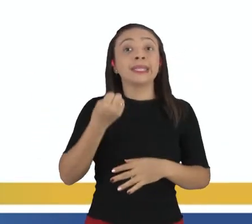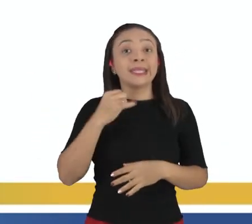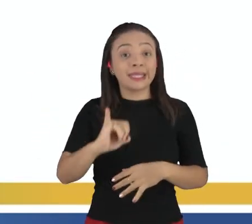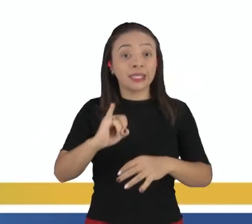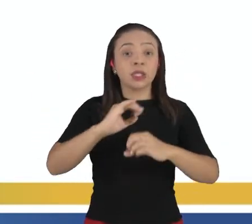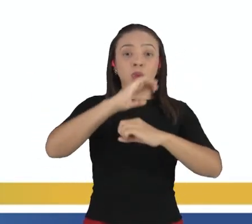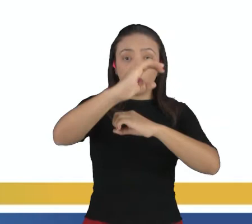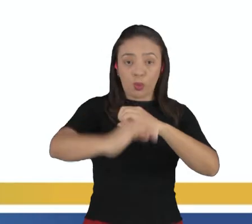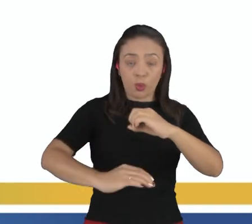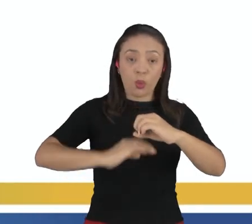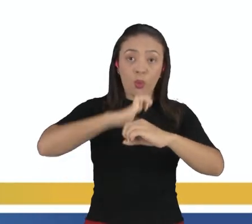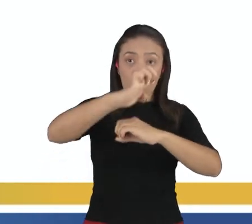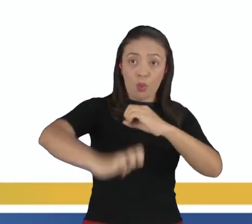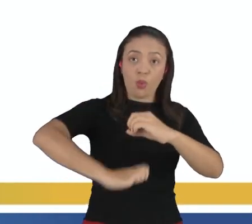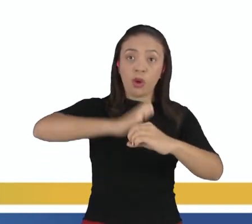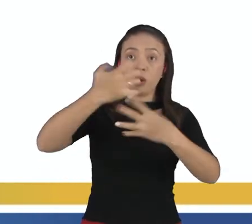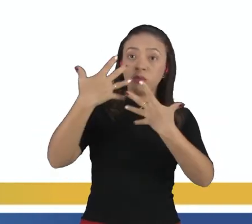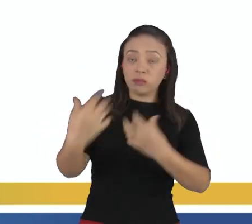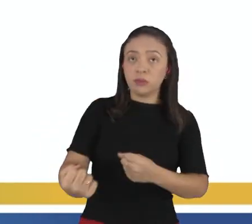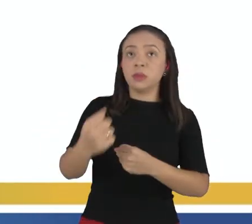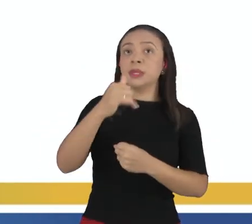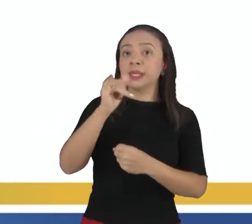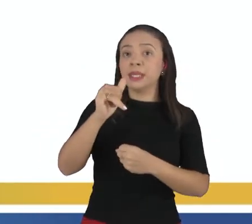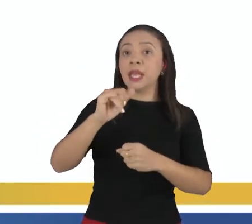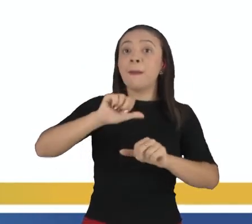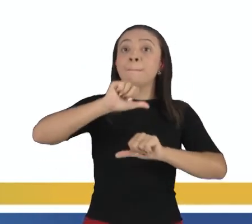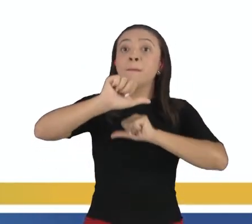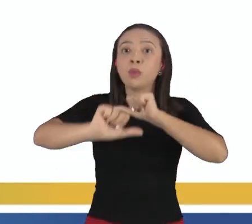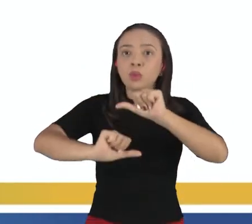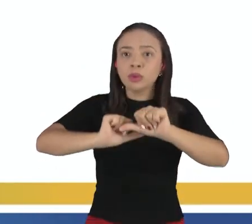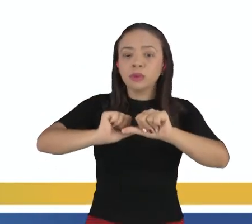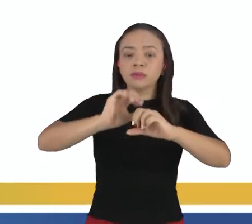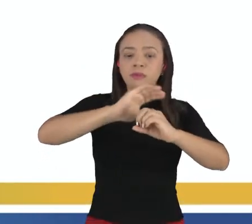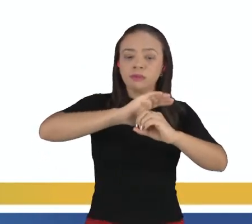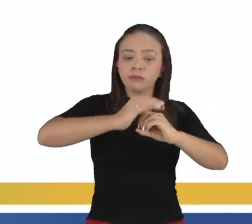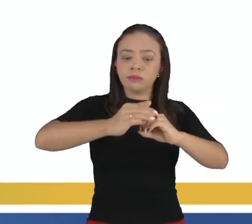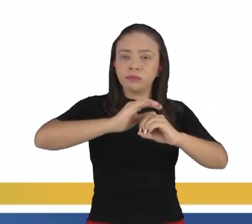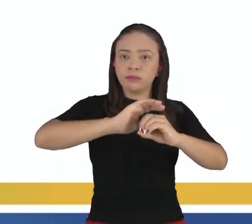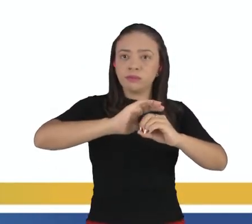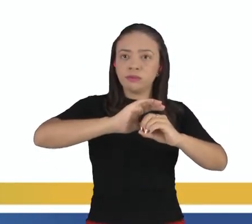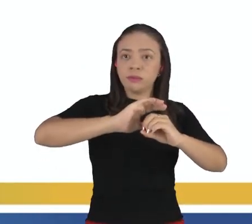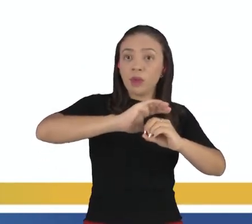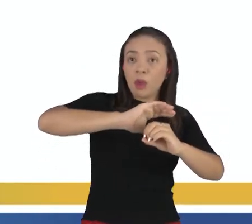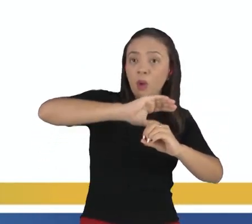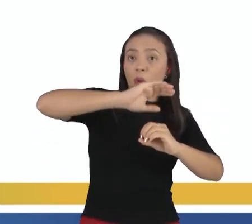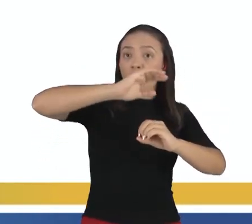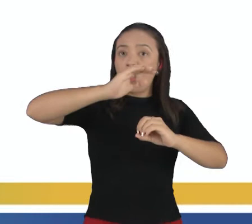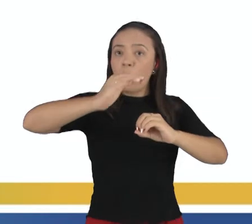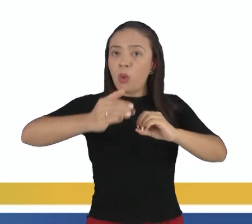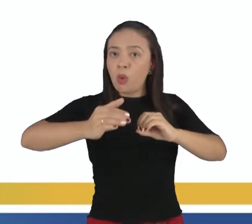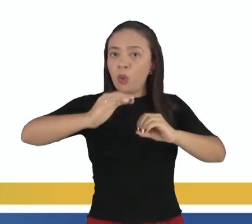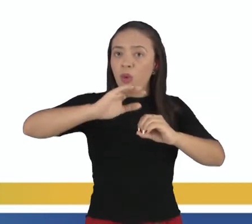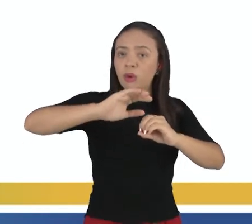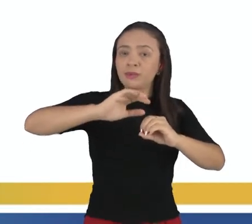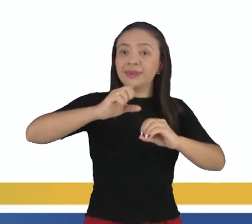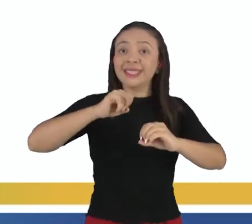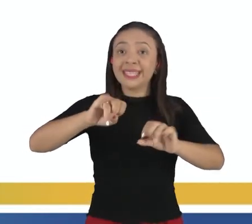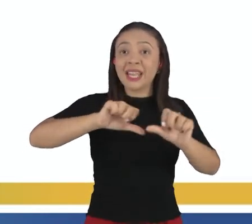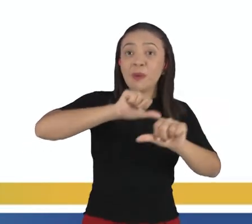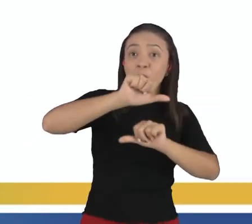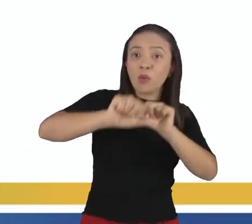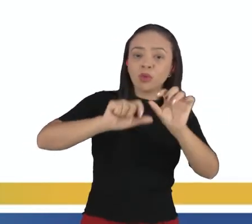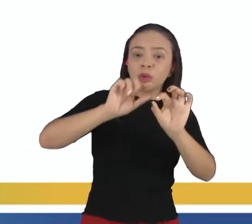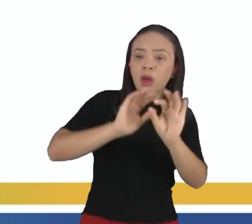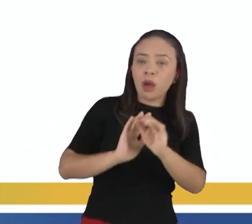ele recebe energia, ele vai pular de uma camada mais distante do núcleo, e aí diz-se que ele está